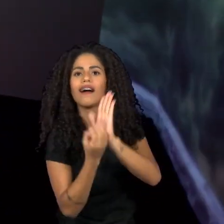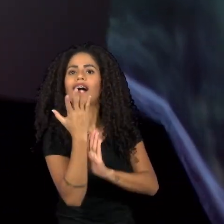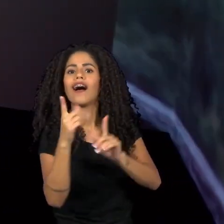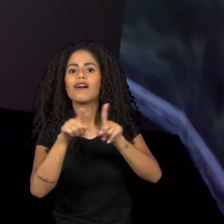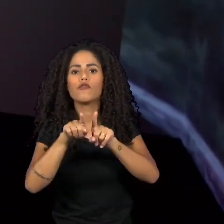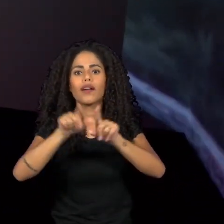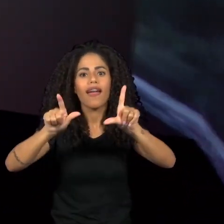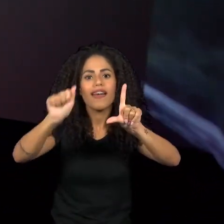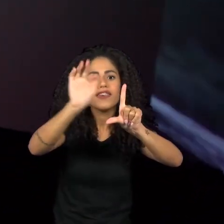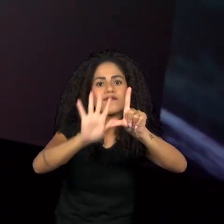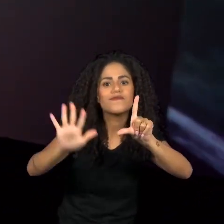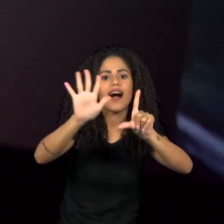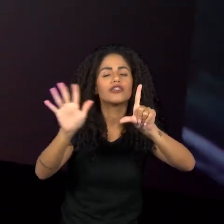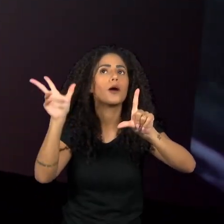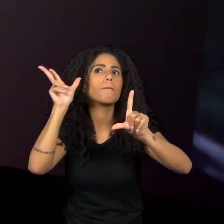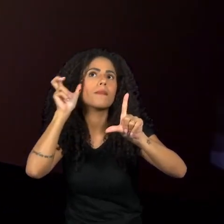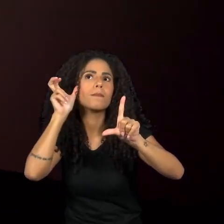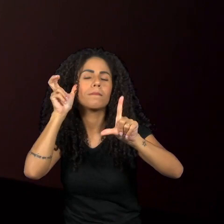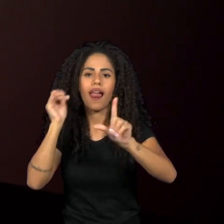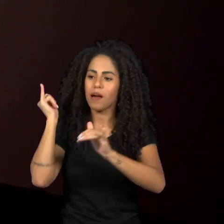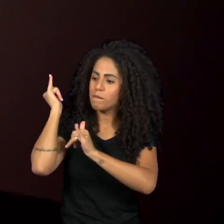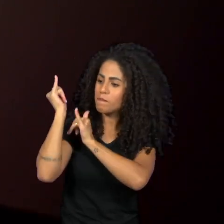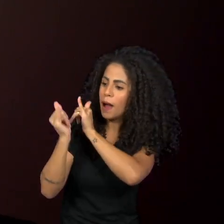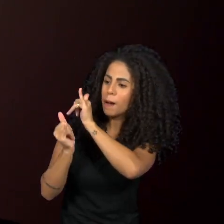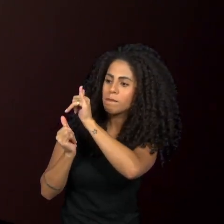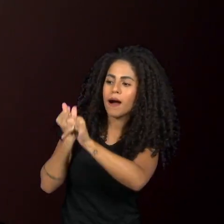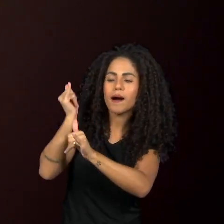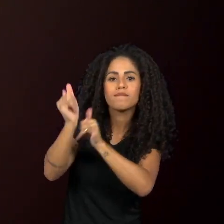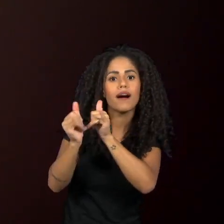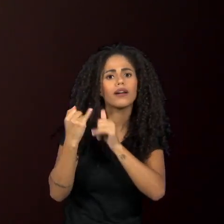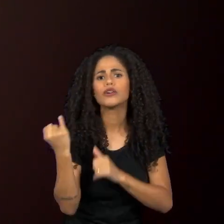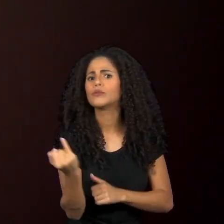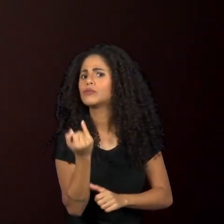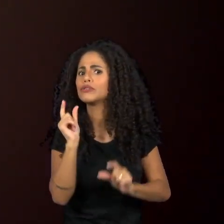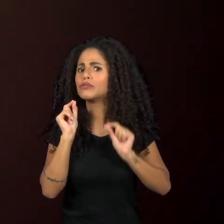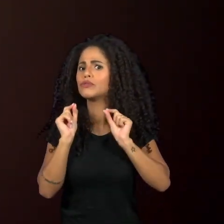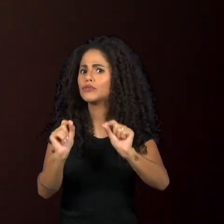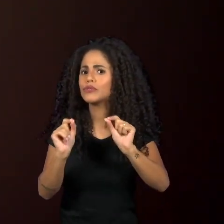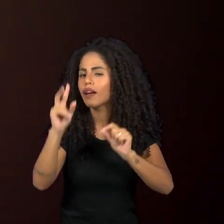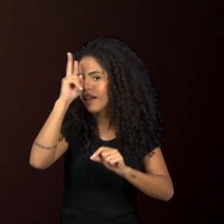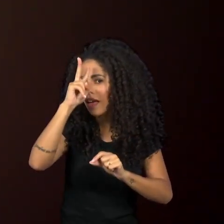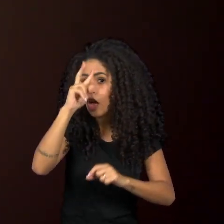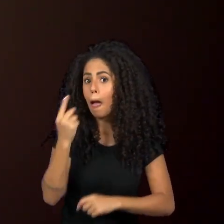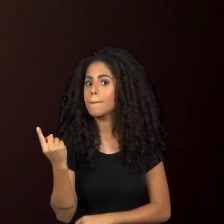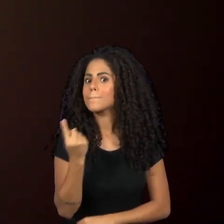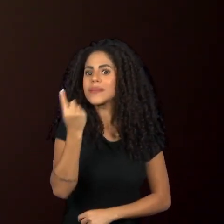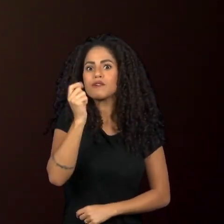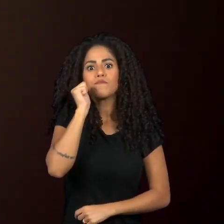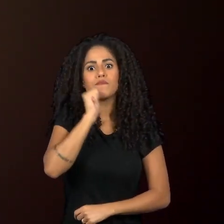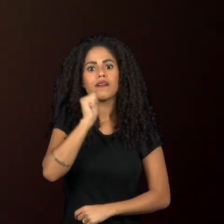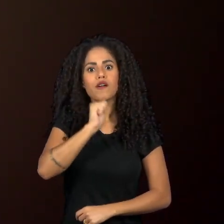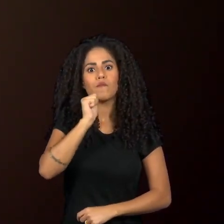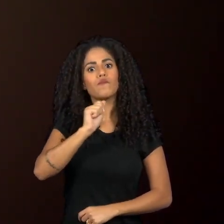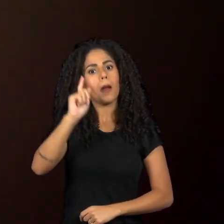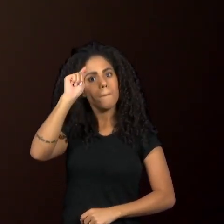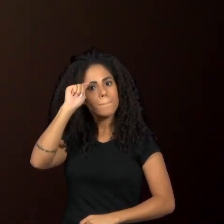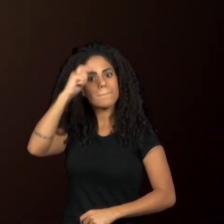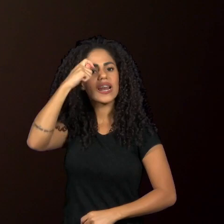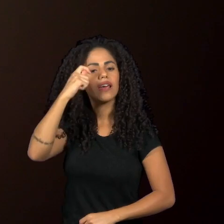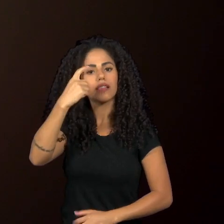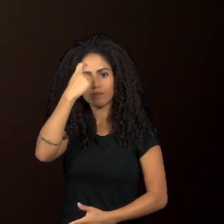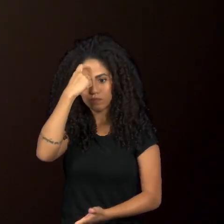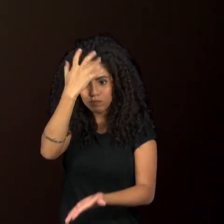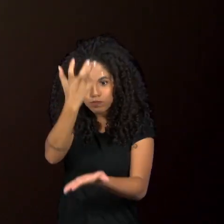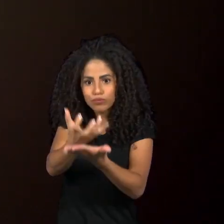som para que ela conte essa história. E é importante pontuar que é a primeira mulher negra a ser recriada em inteligência